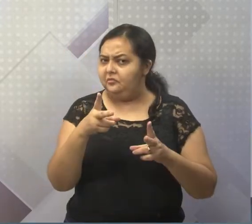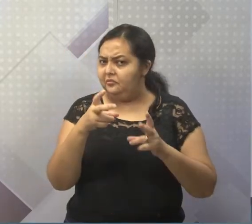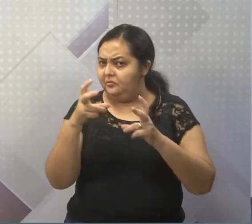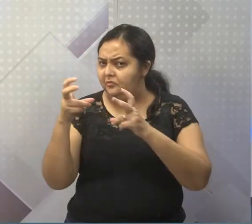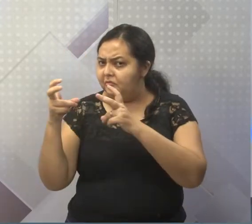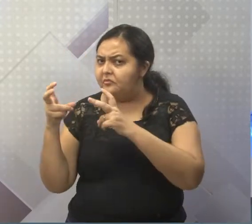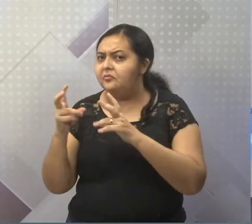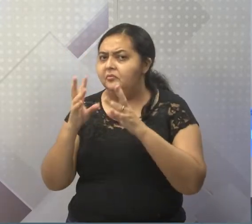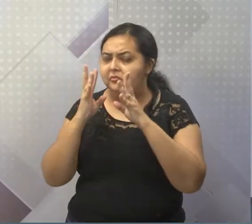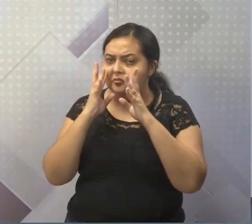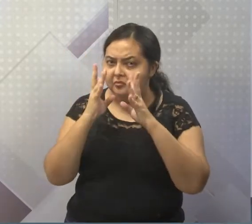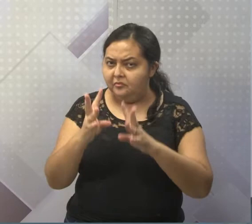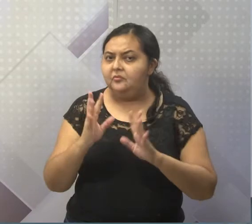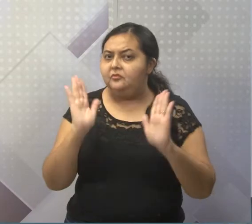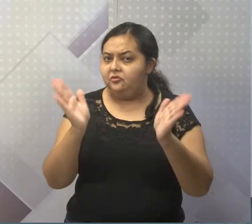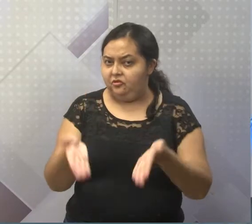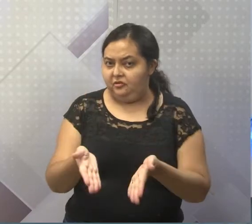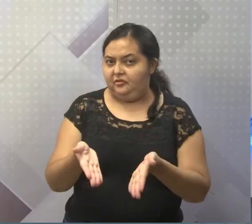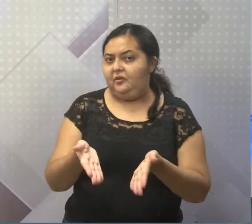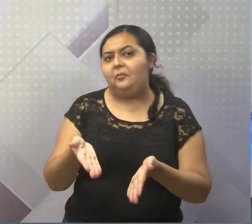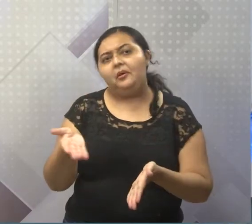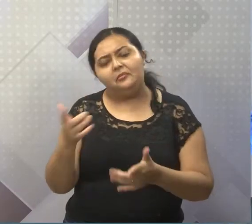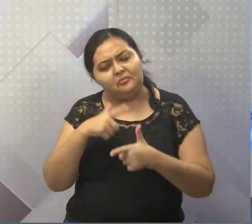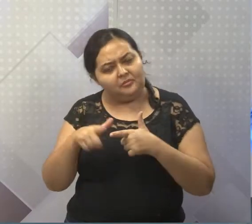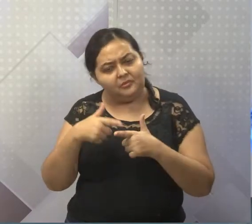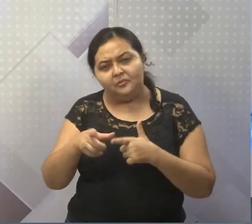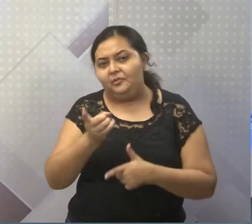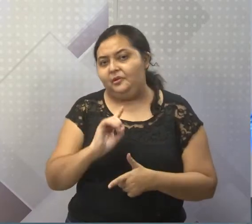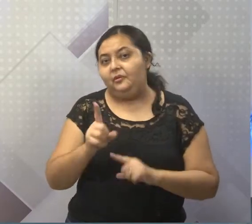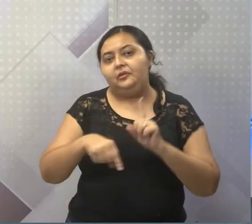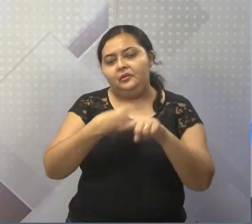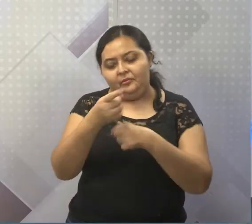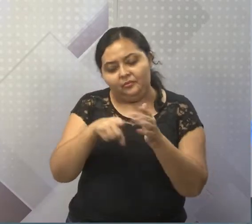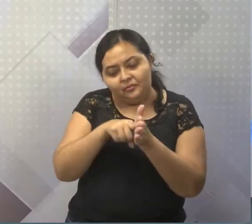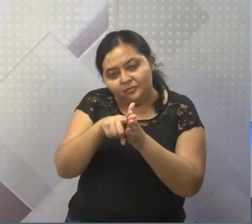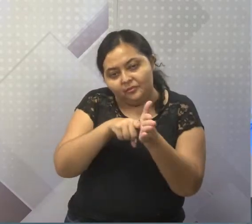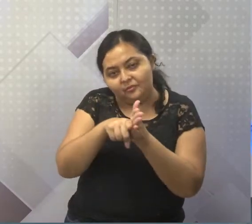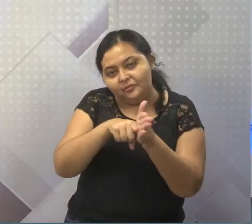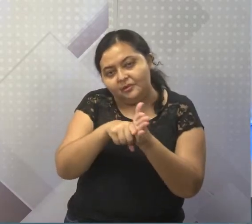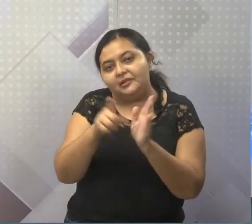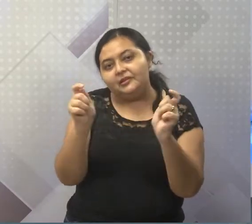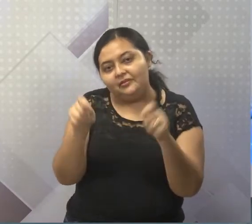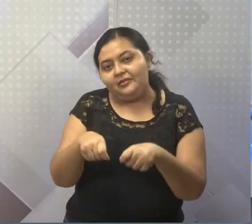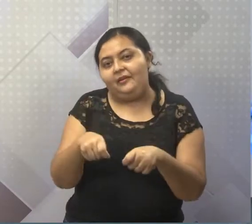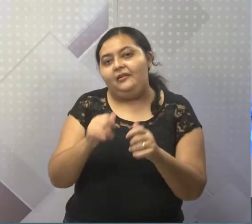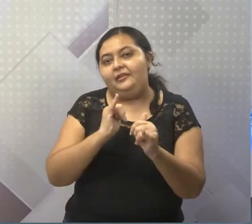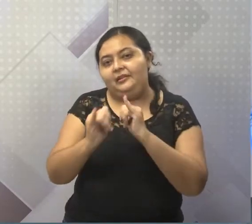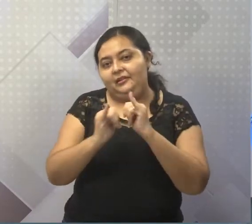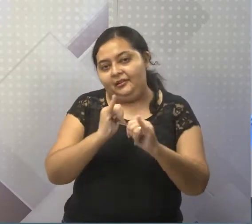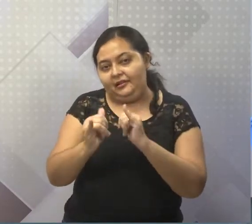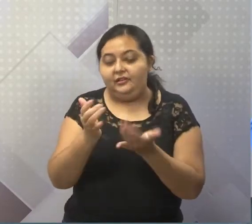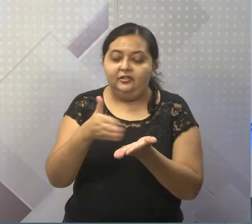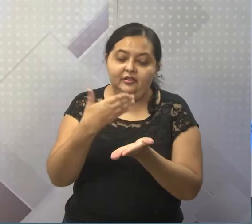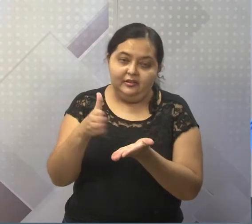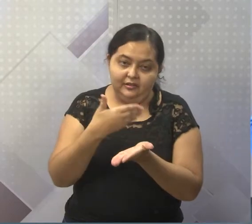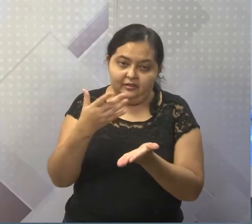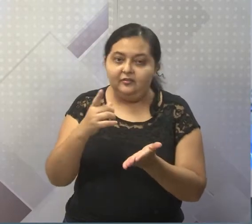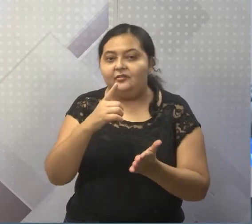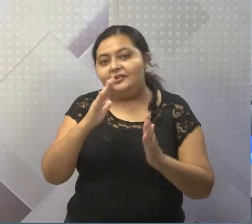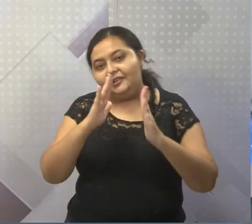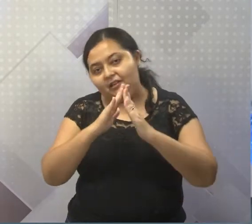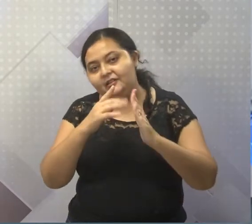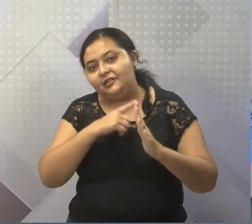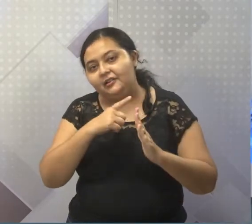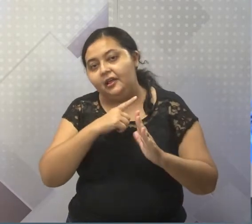falar por aí se não viu não tem problema a gente pode pesquisar depois da internet tá pode precisando livro se tiver em casa